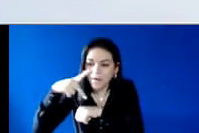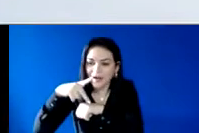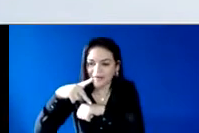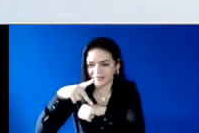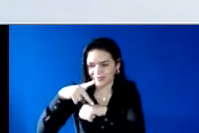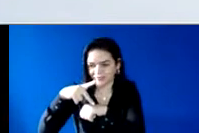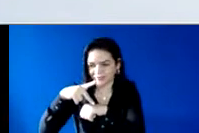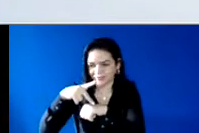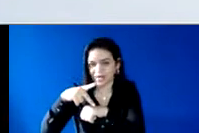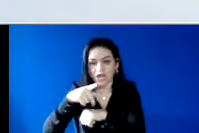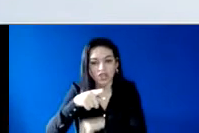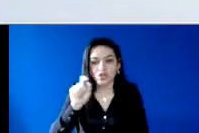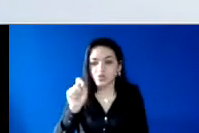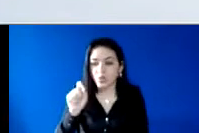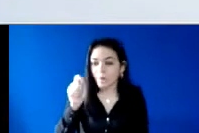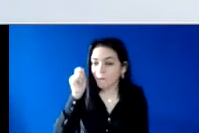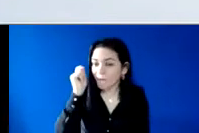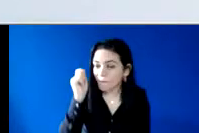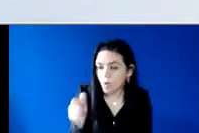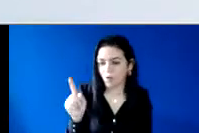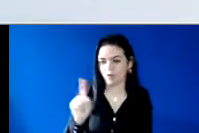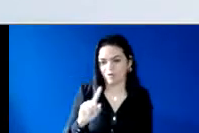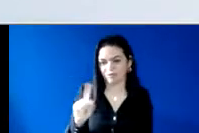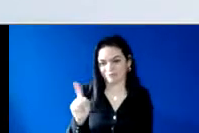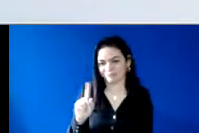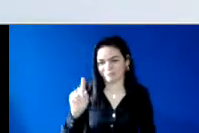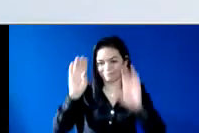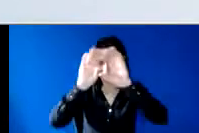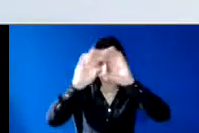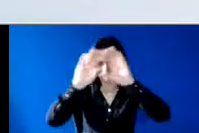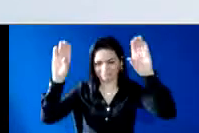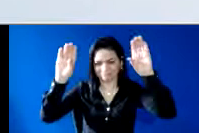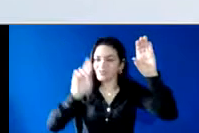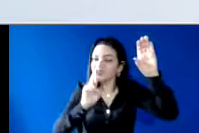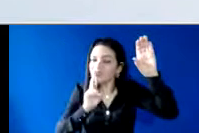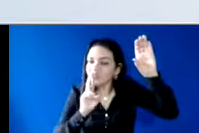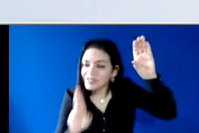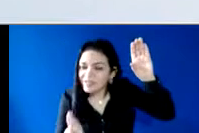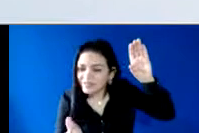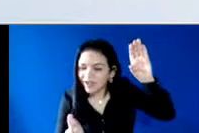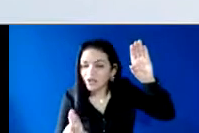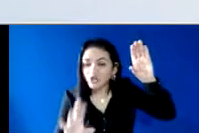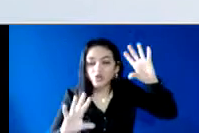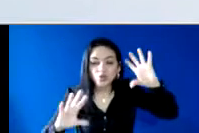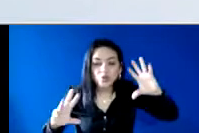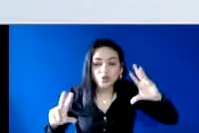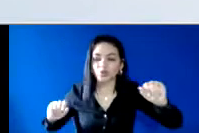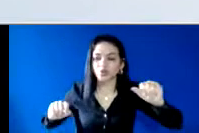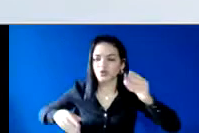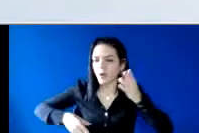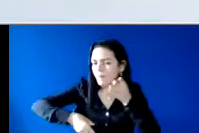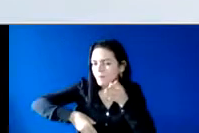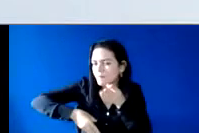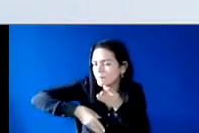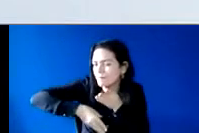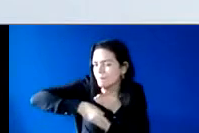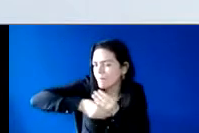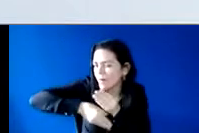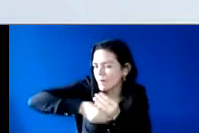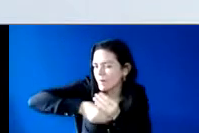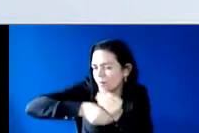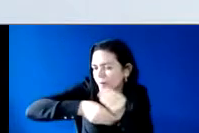E isso não caiu do céu. Porque nada cai do céu. Tudo é construído, né? O que cai do céu